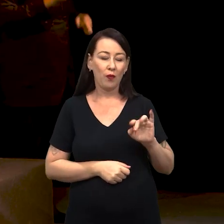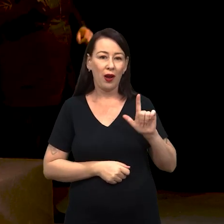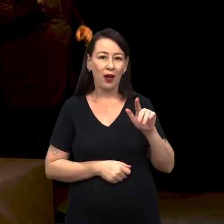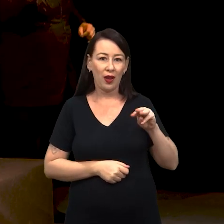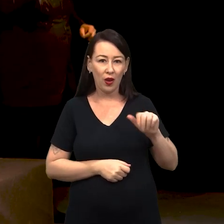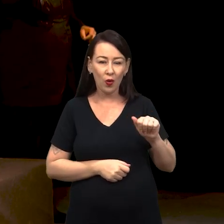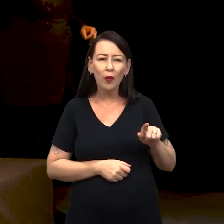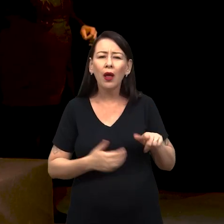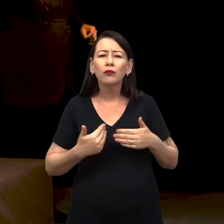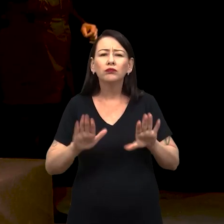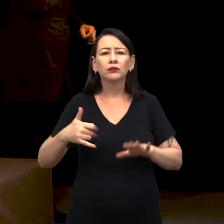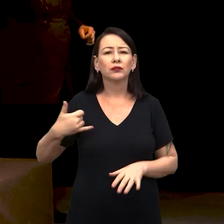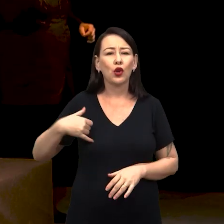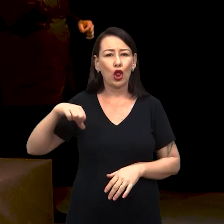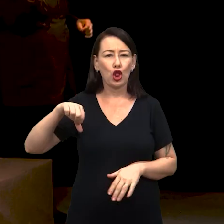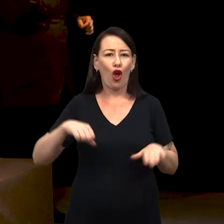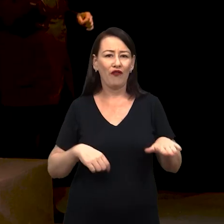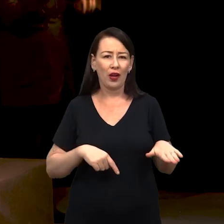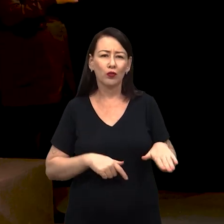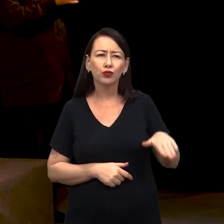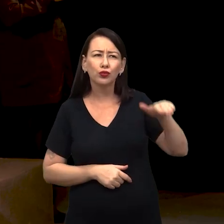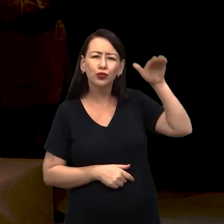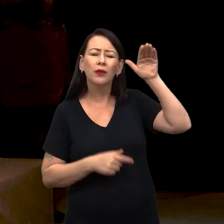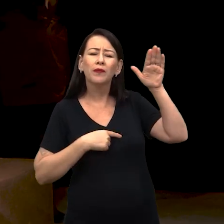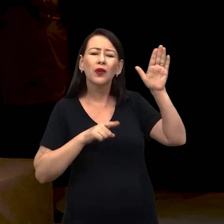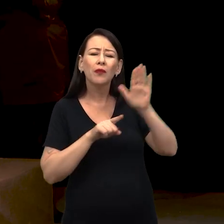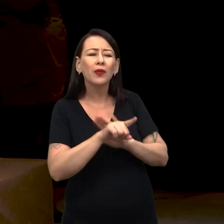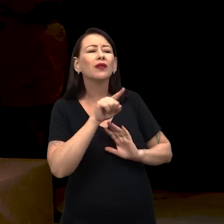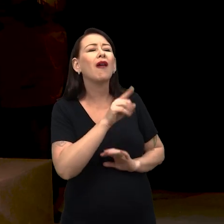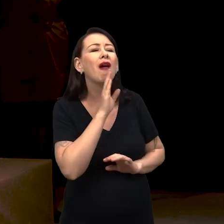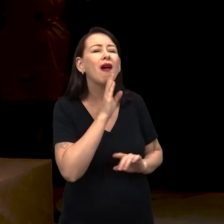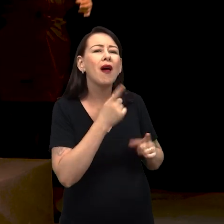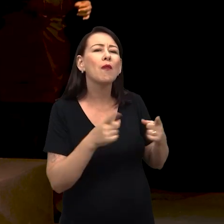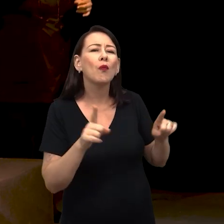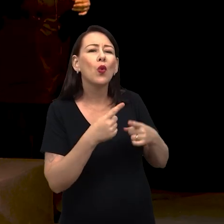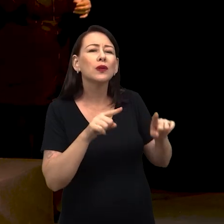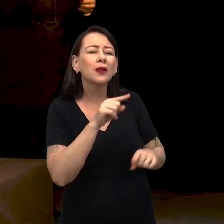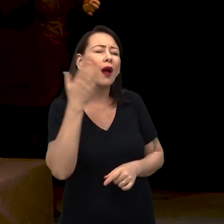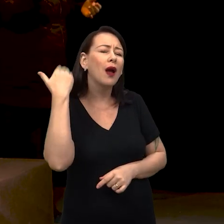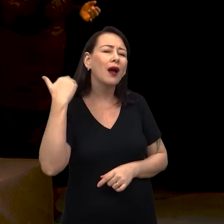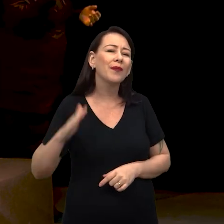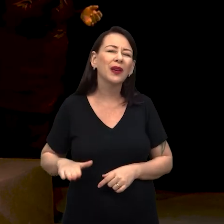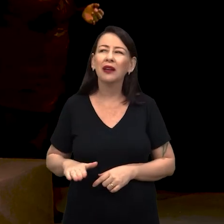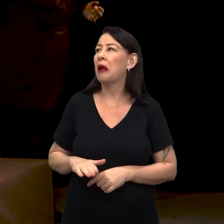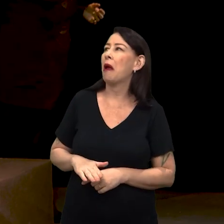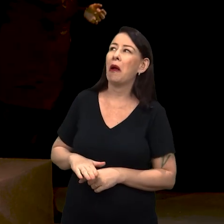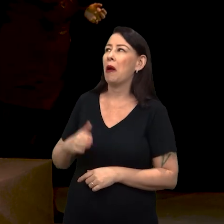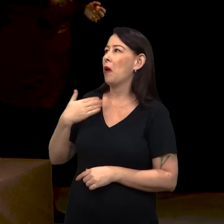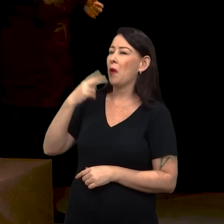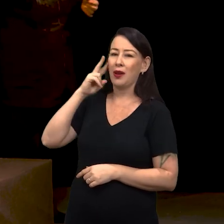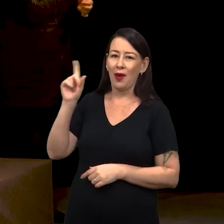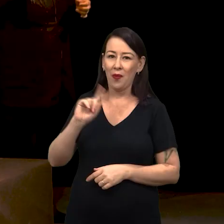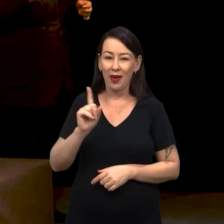Silva. Faz renda desde os 9 anos. E eu perguntava para ela assim, Ilma, qual é mesmo a música que você lembra da sua infância?